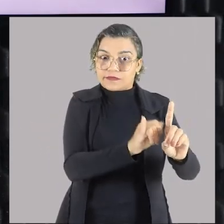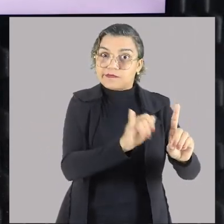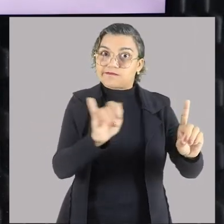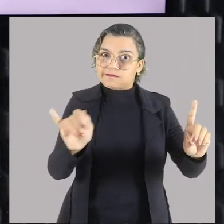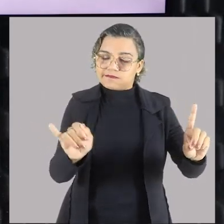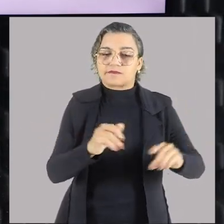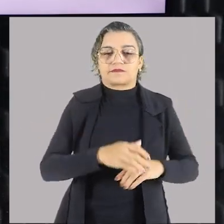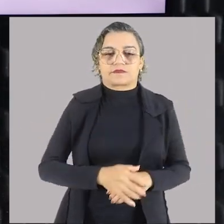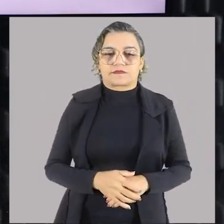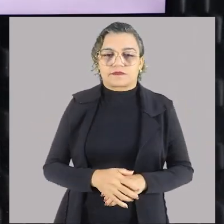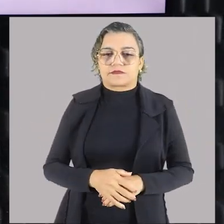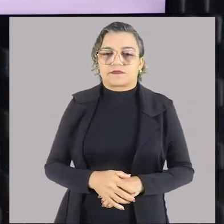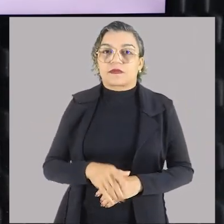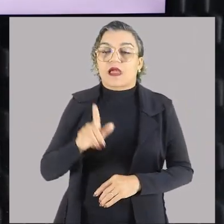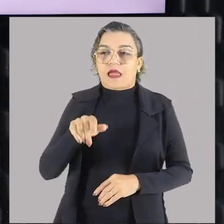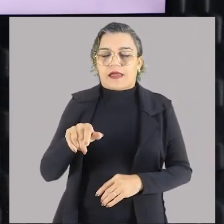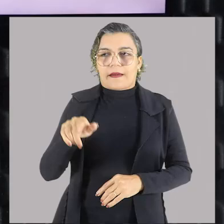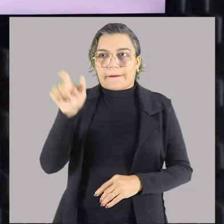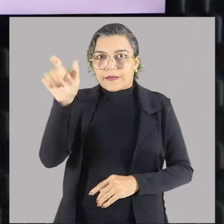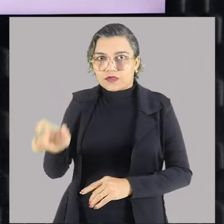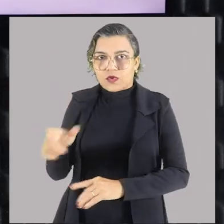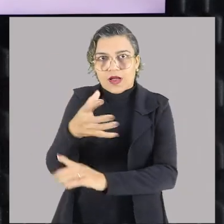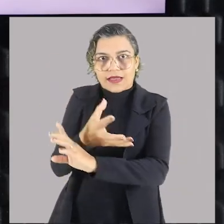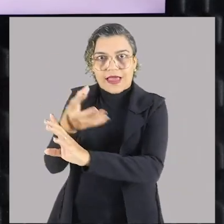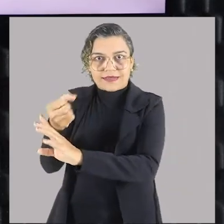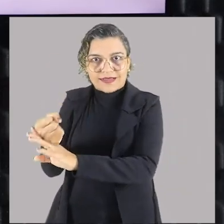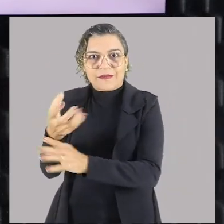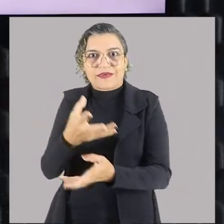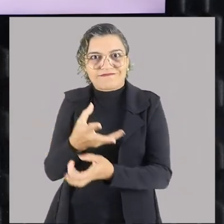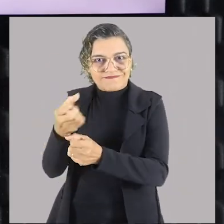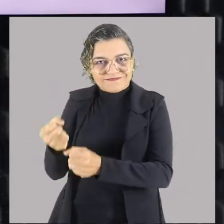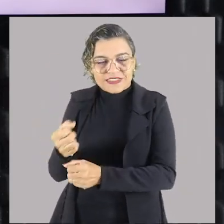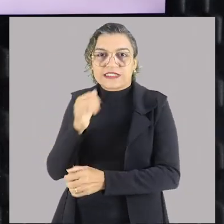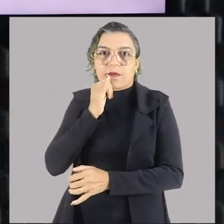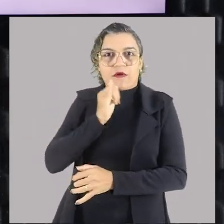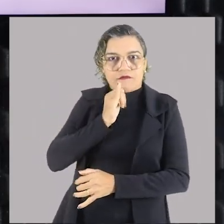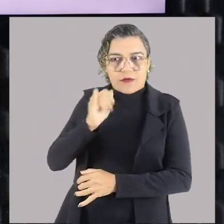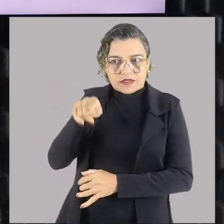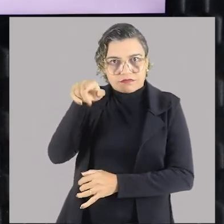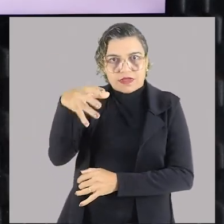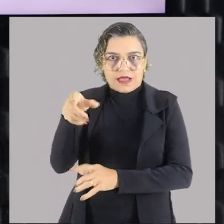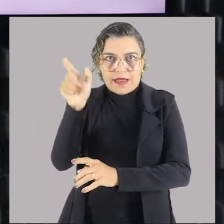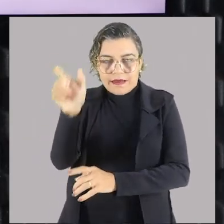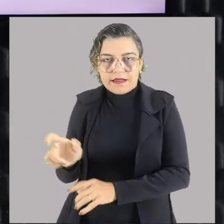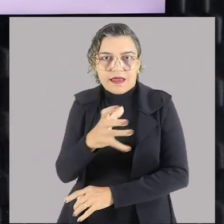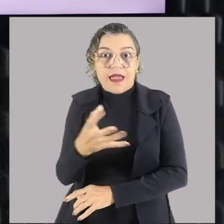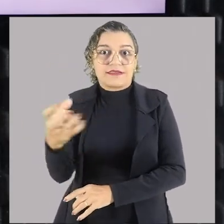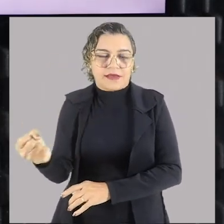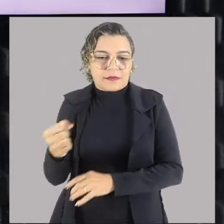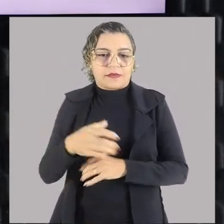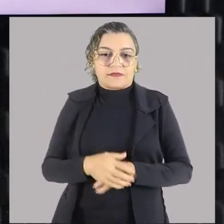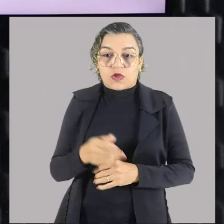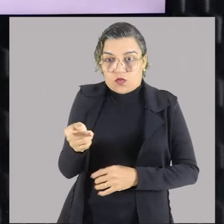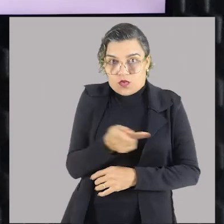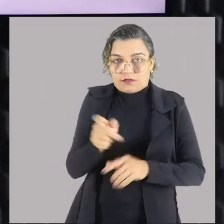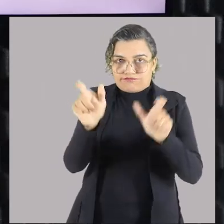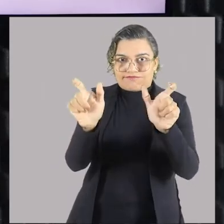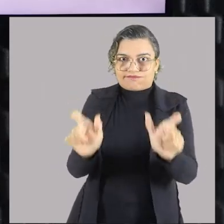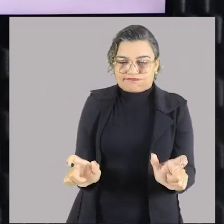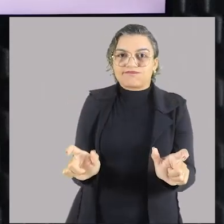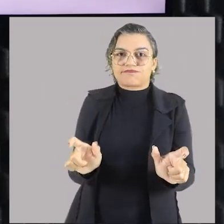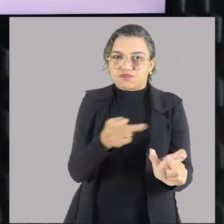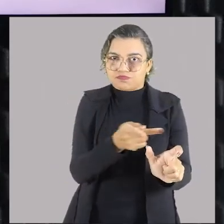o receiver, que é o receptor, é quem vai receber a informação. Esses dois indivíduos ou